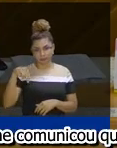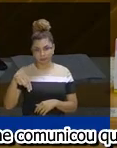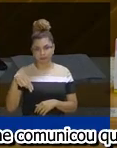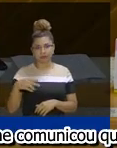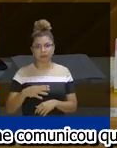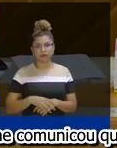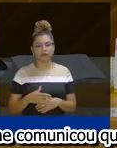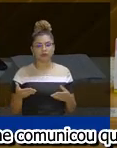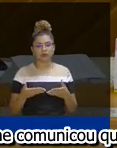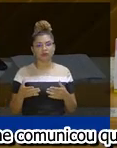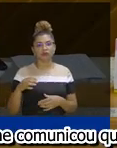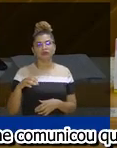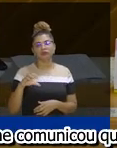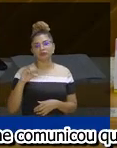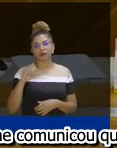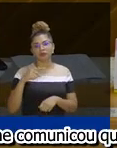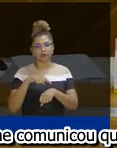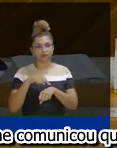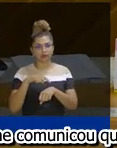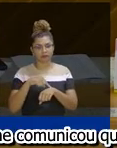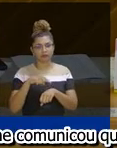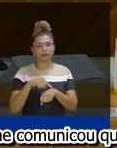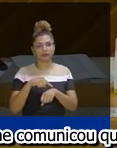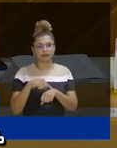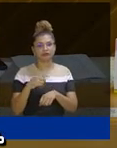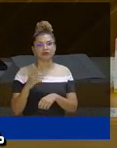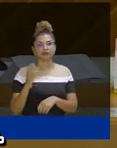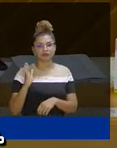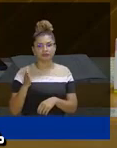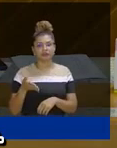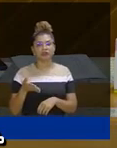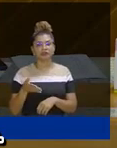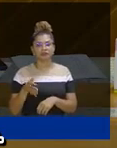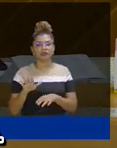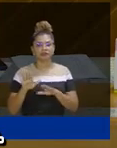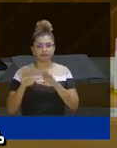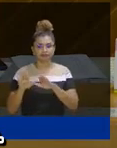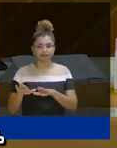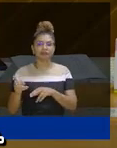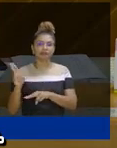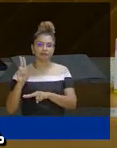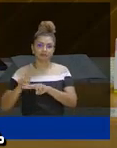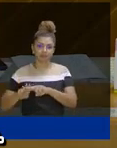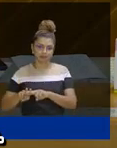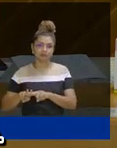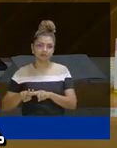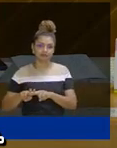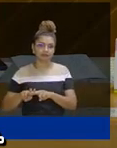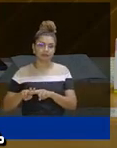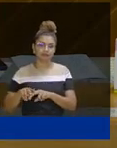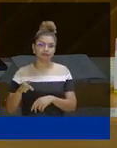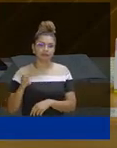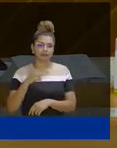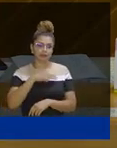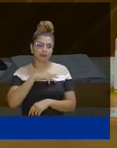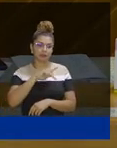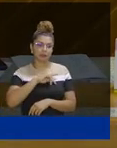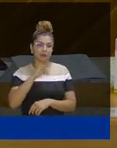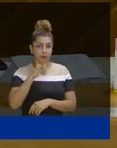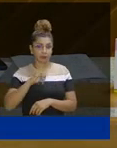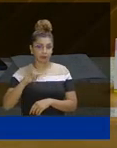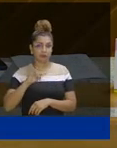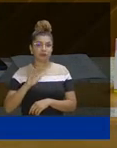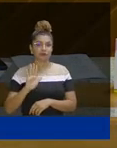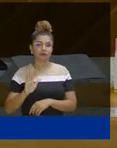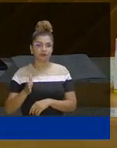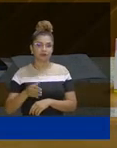às 9 horas da manhã. A doutora Carline me comunicou que manteve a prisão, só para os colegas saberem. Alguma